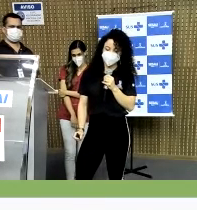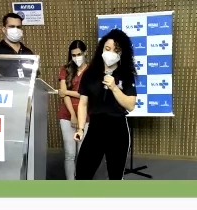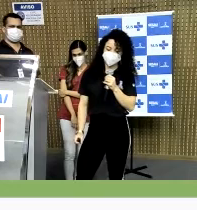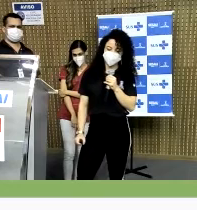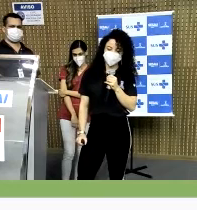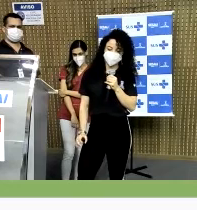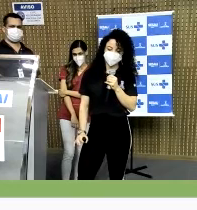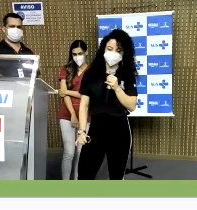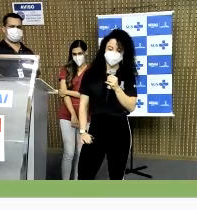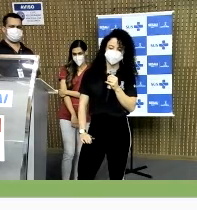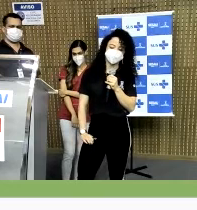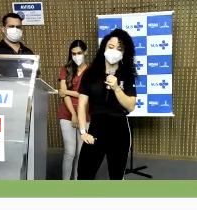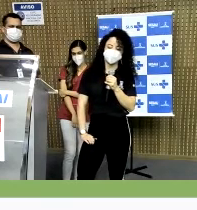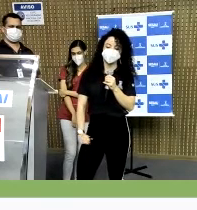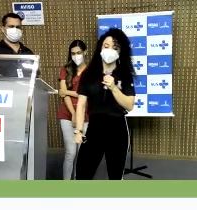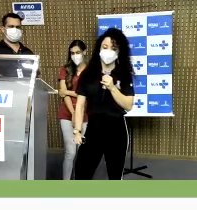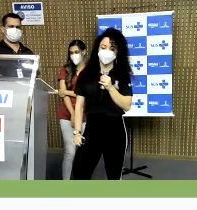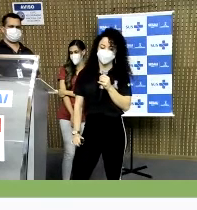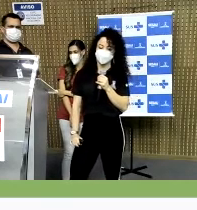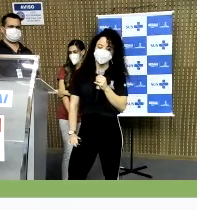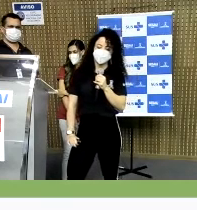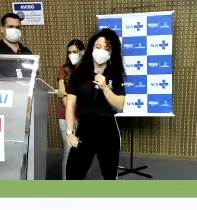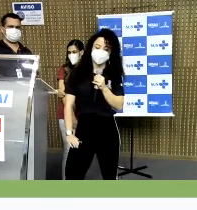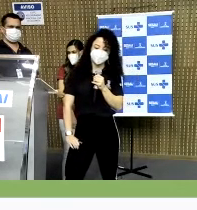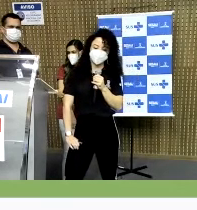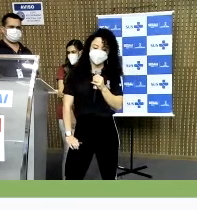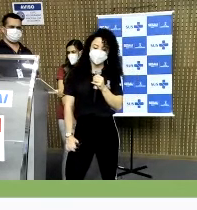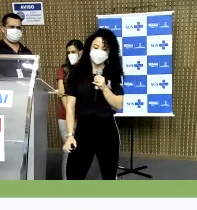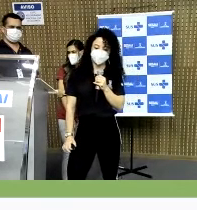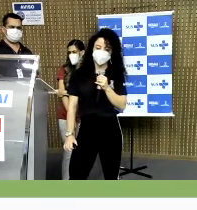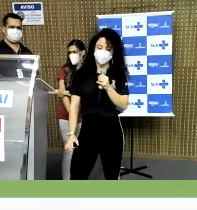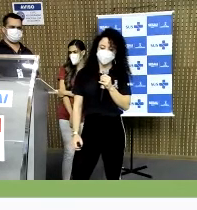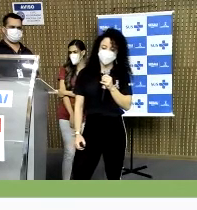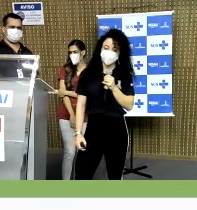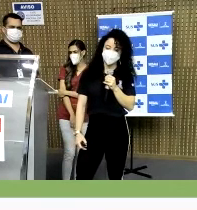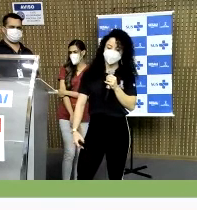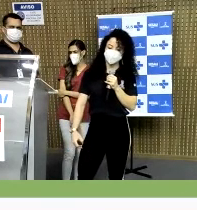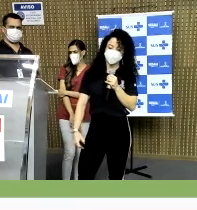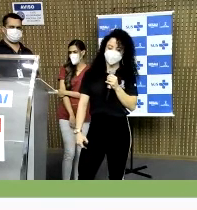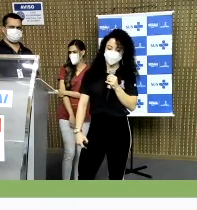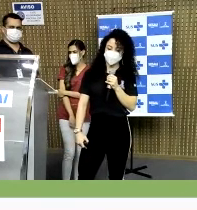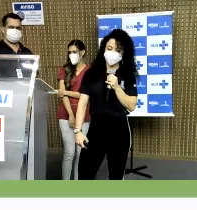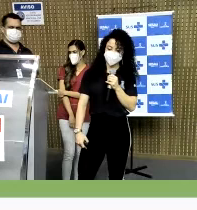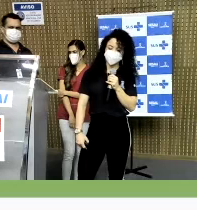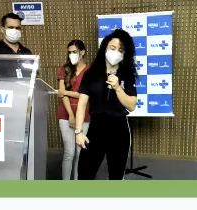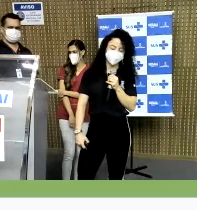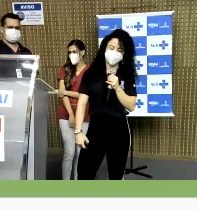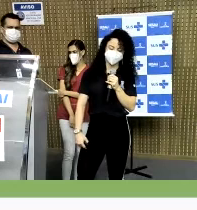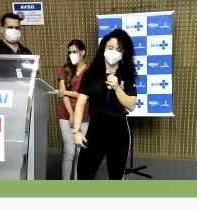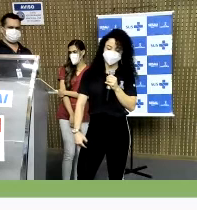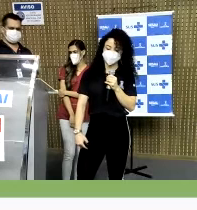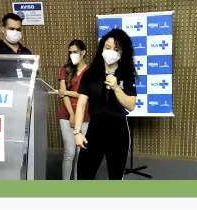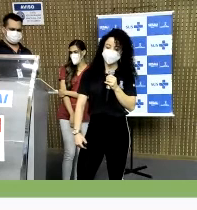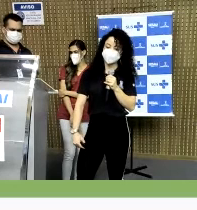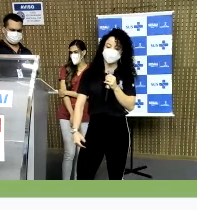Em relação às doenças transmissíveis, a sífilis, né? Foi notificado em 2020 4%,